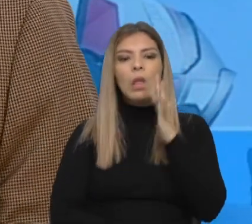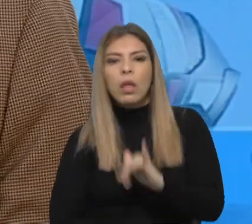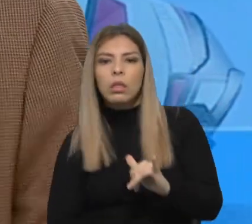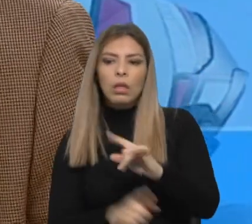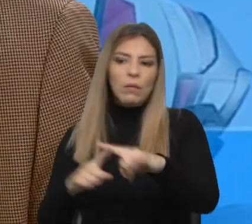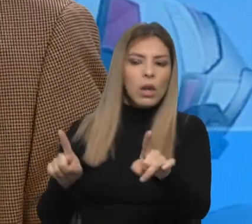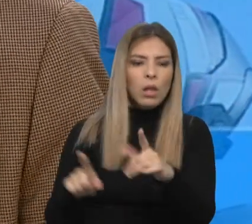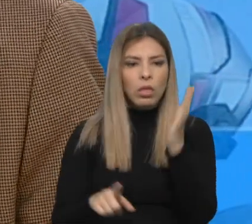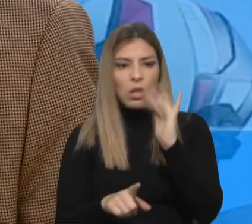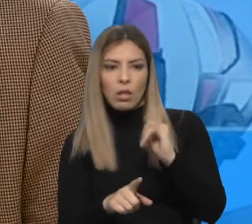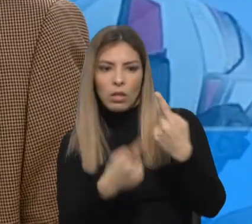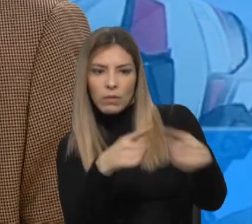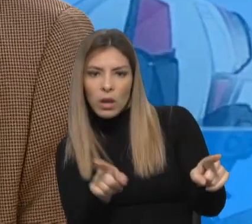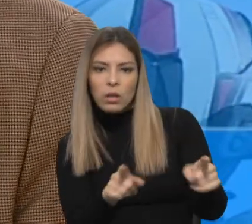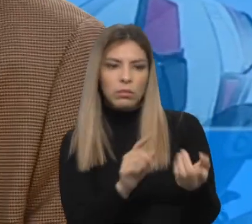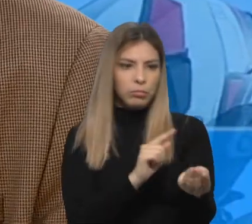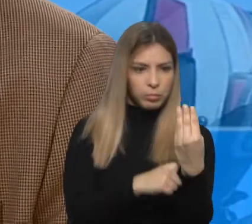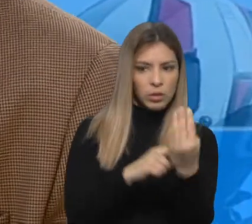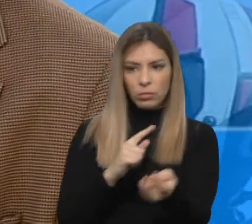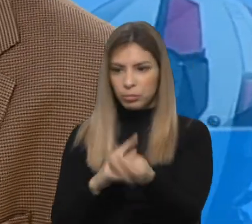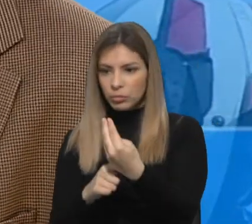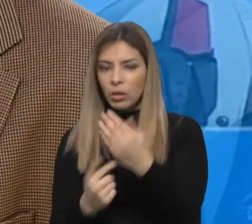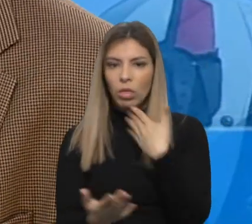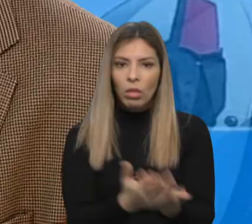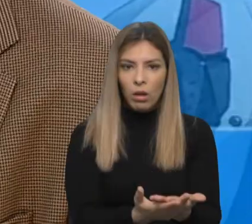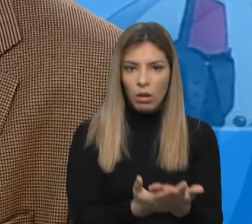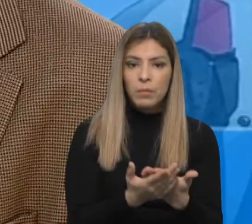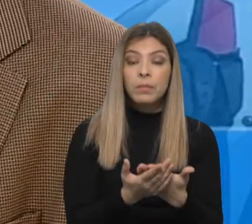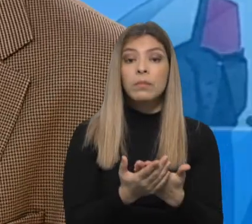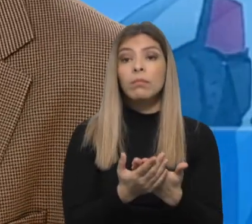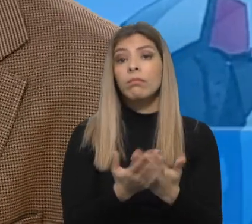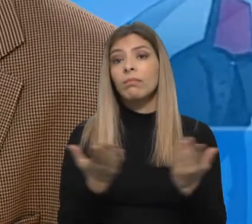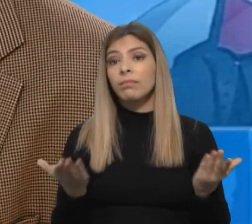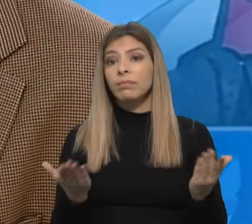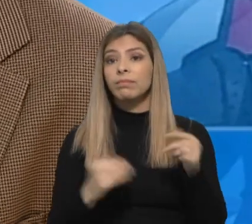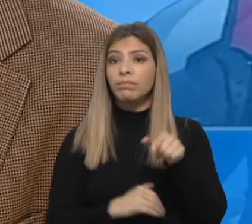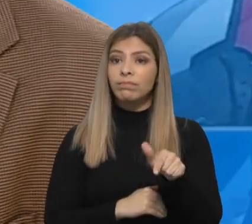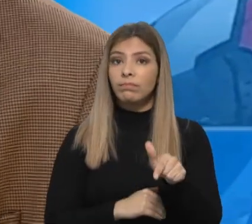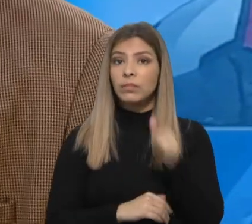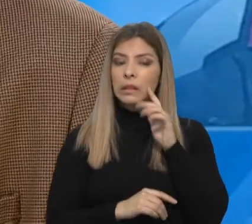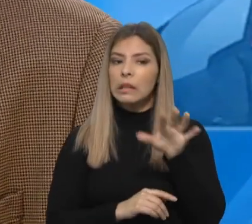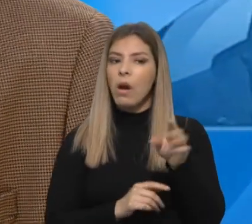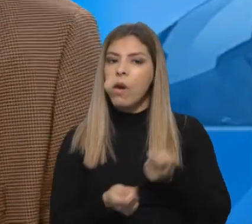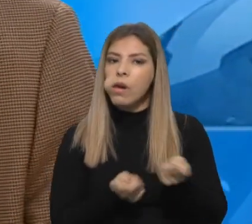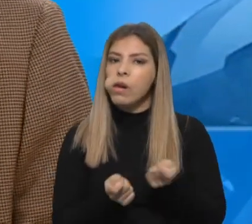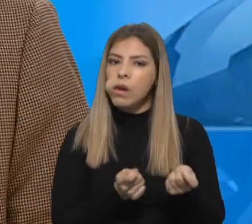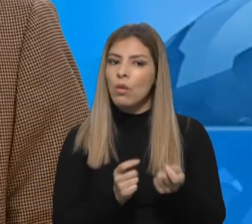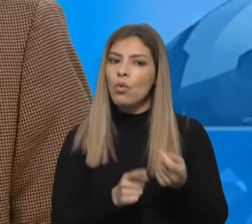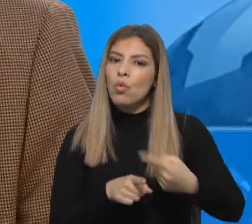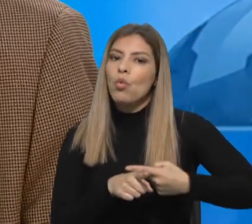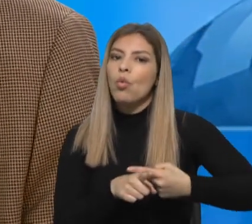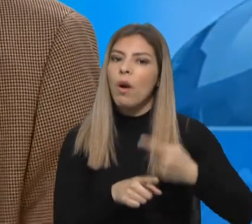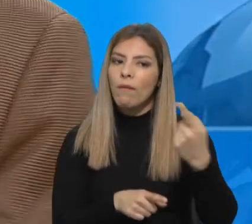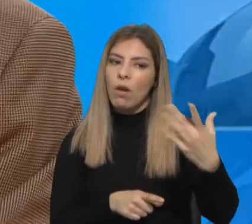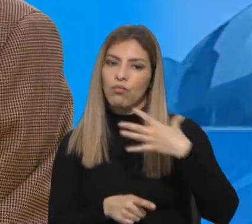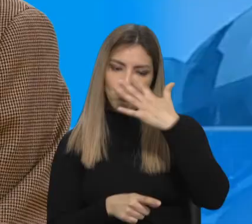em busca, talvez, de ganhos políticos, o que é natural, de frisar as diferenças de uns para os outros para tentar cativar o voto, e deixam muitas vezes para segundo plano